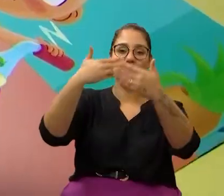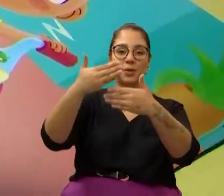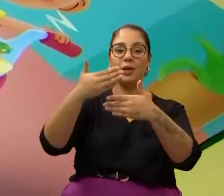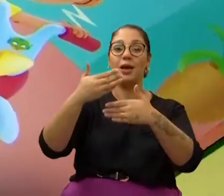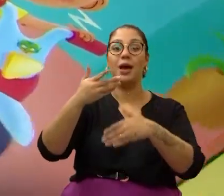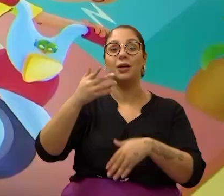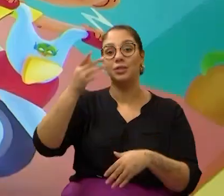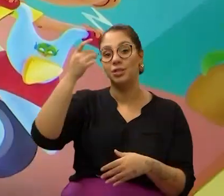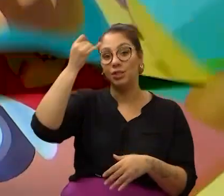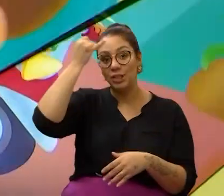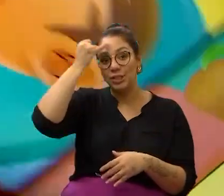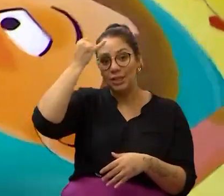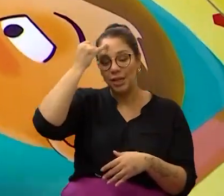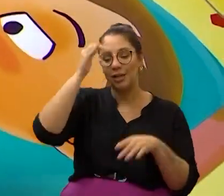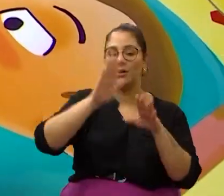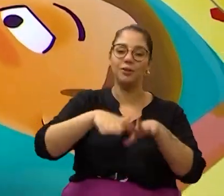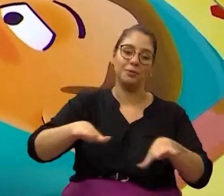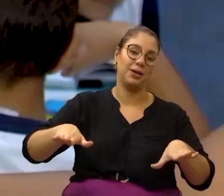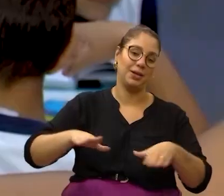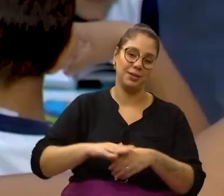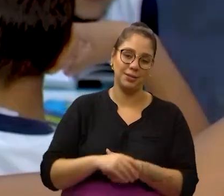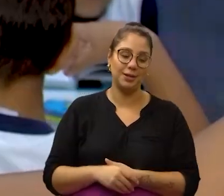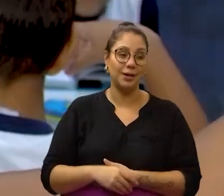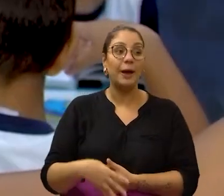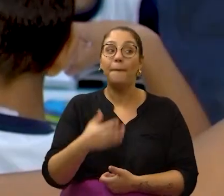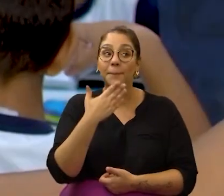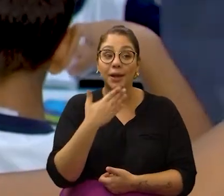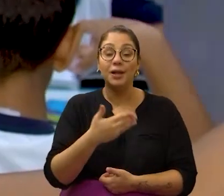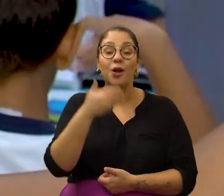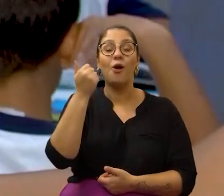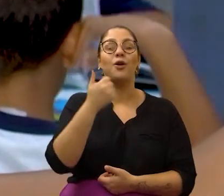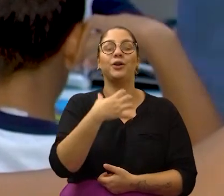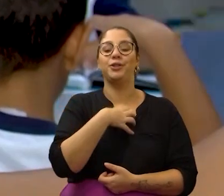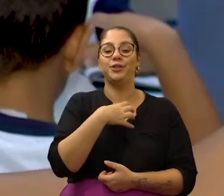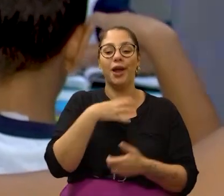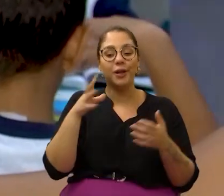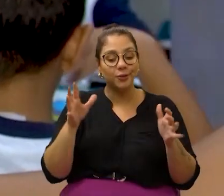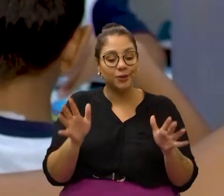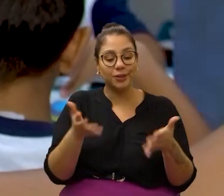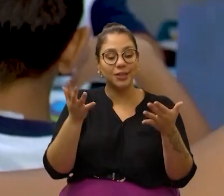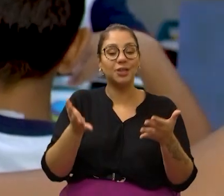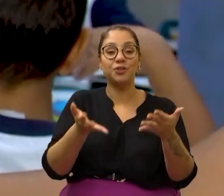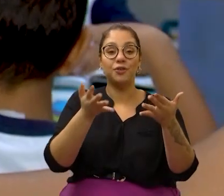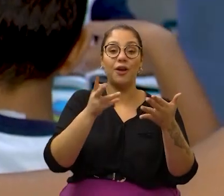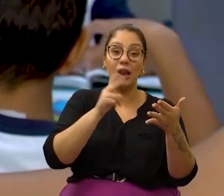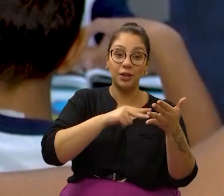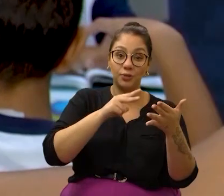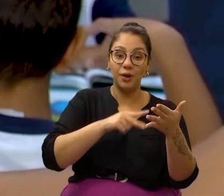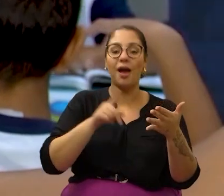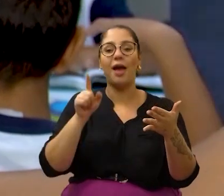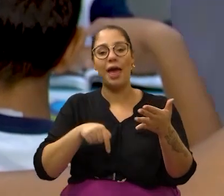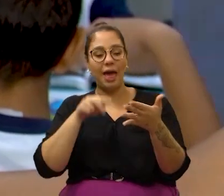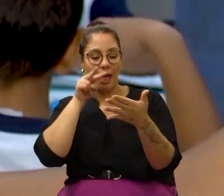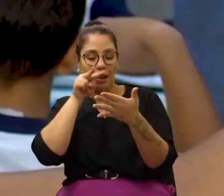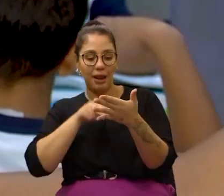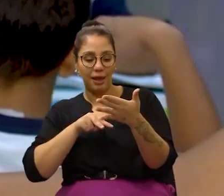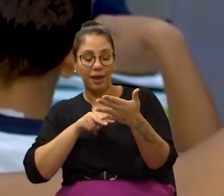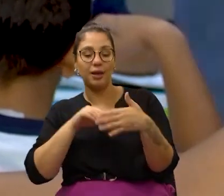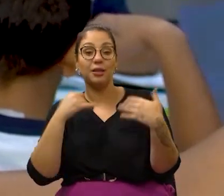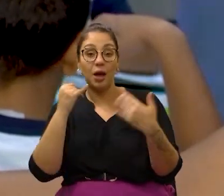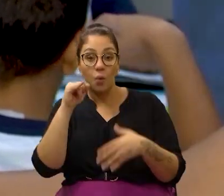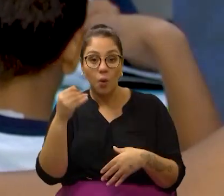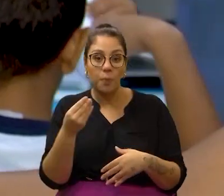desenvolvimento intelectual de uma criança. A melhor maneira de incentivar a leitura é lendo. Então, se a gente tiver